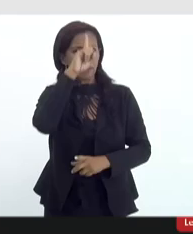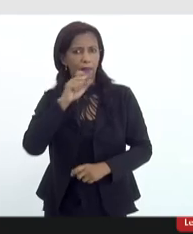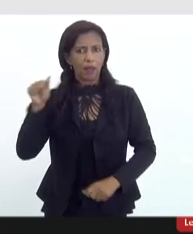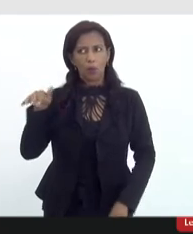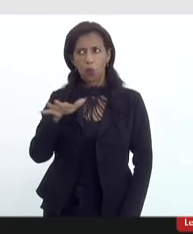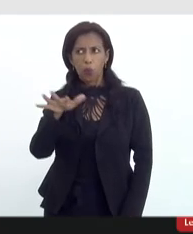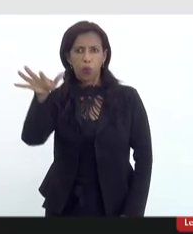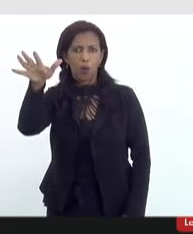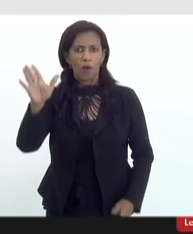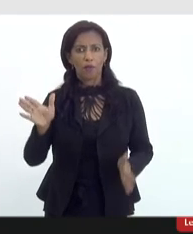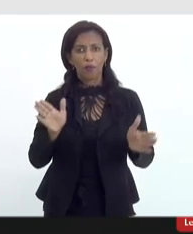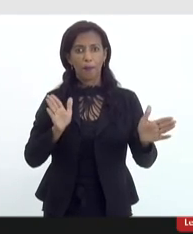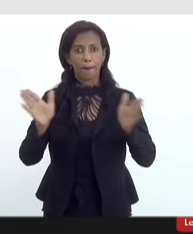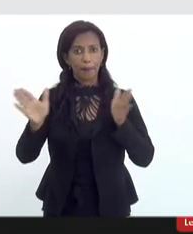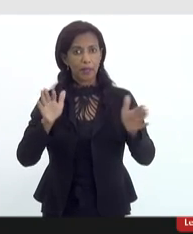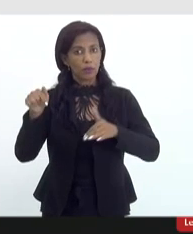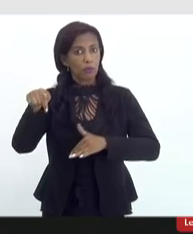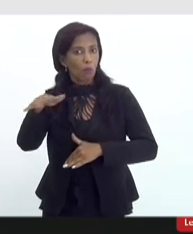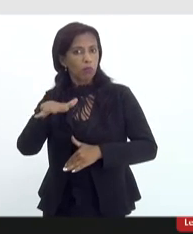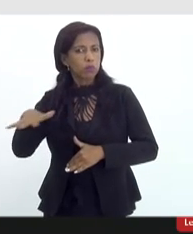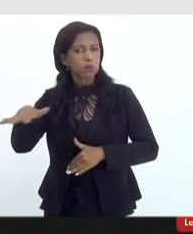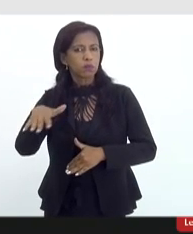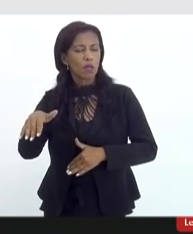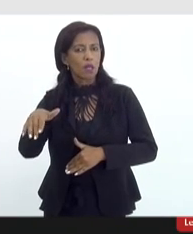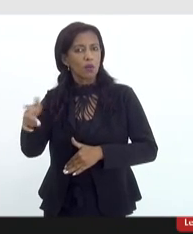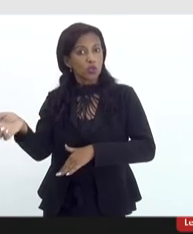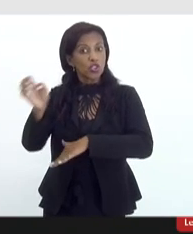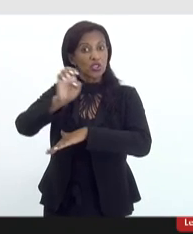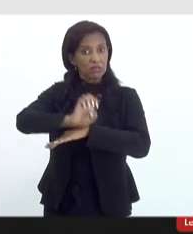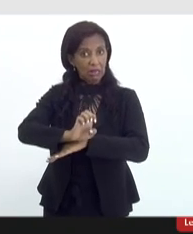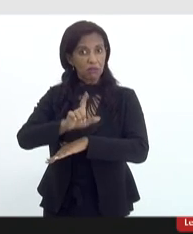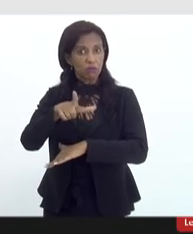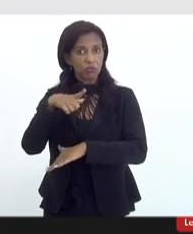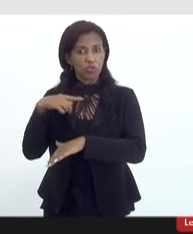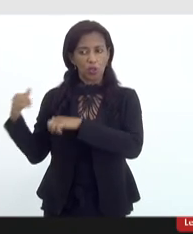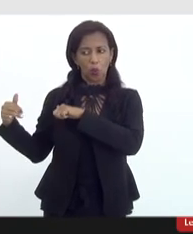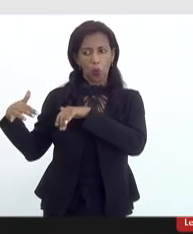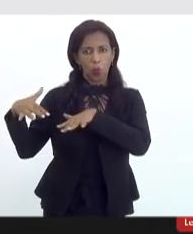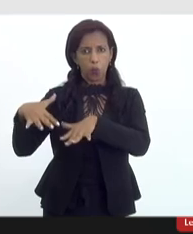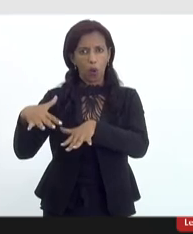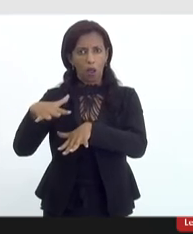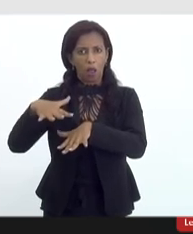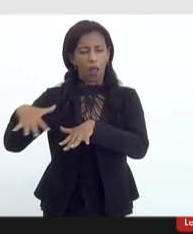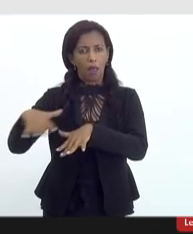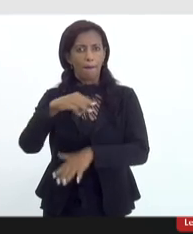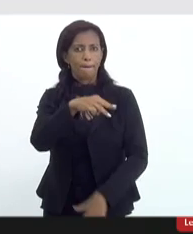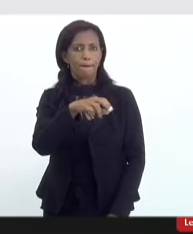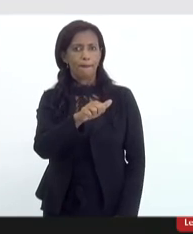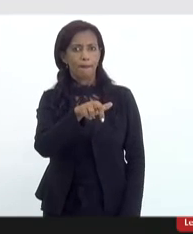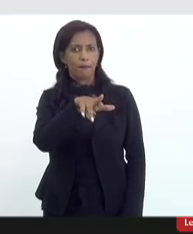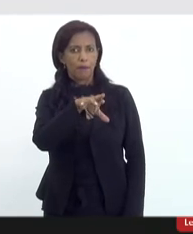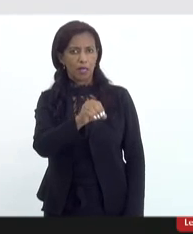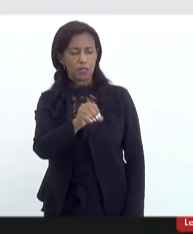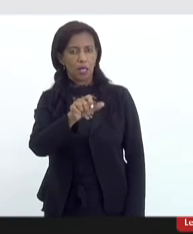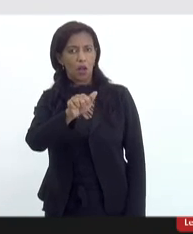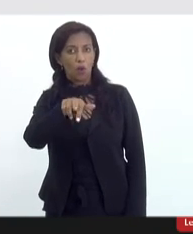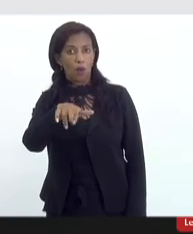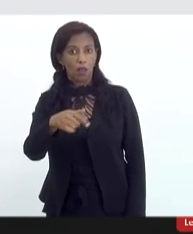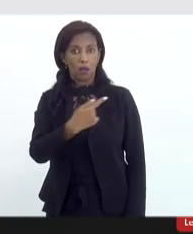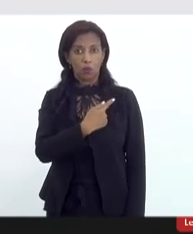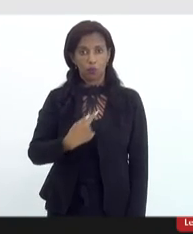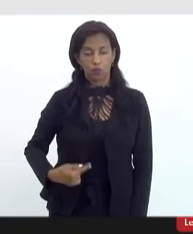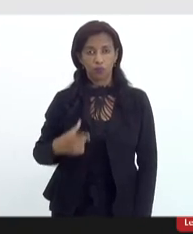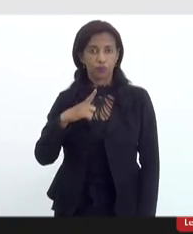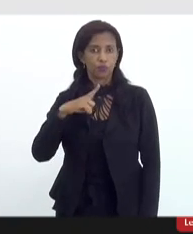foi um período que na cidade, quer dizer, no Estado, tinha essa ocupação, era o Marcelo Alencar, governador, e tinha